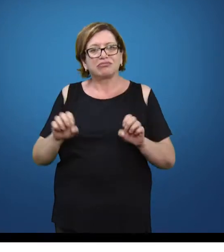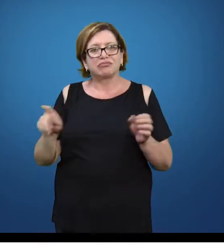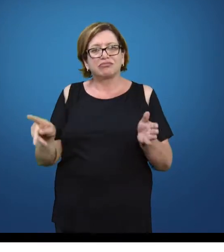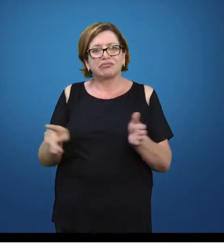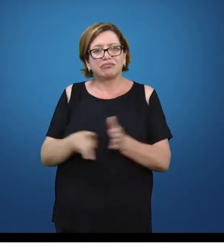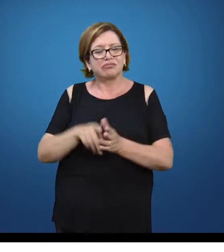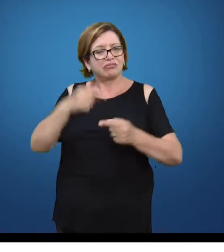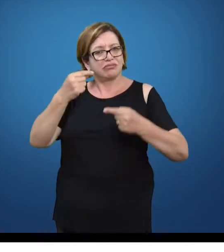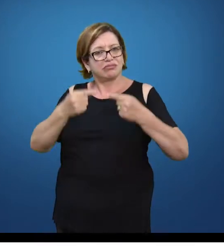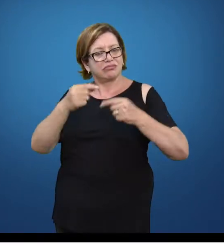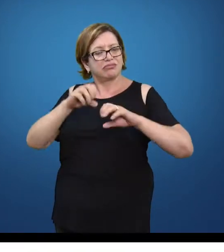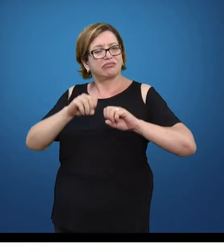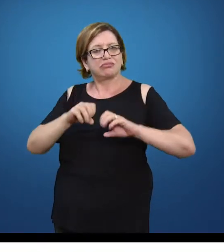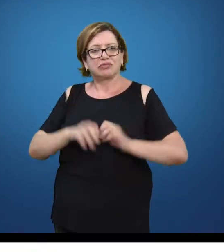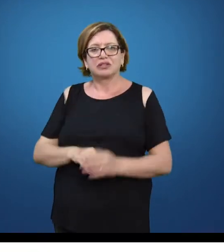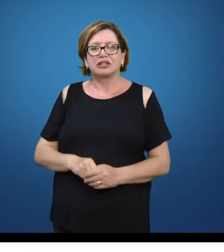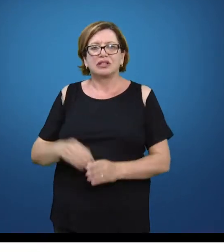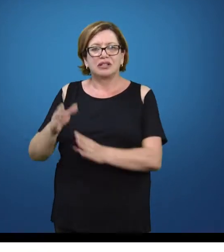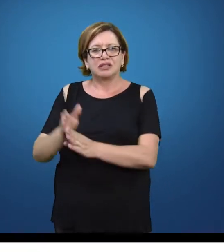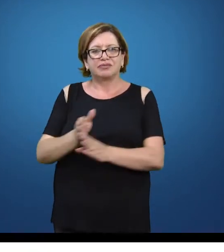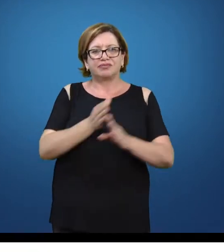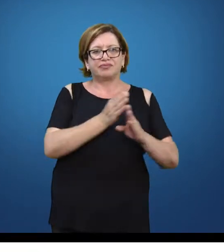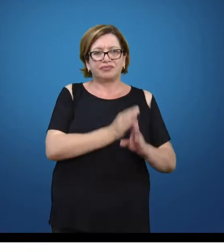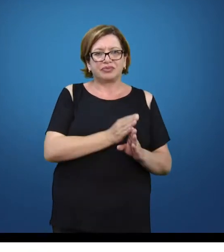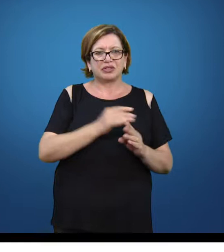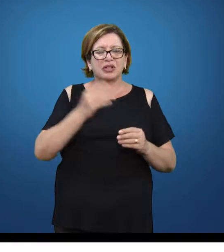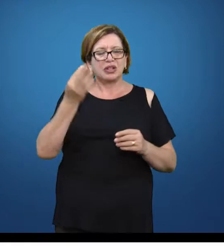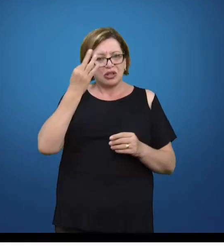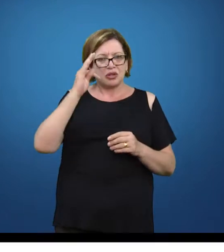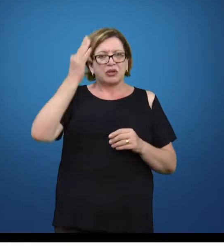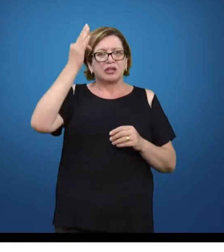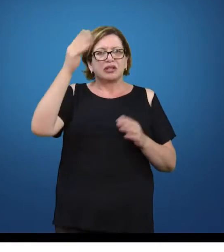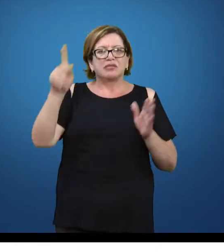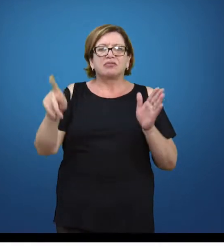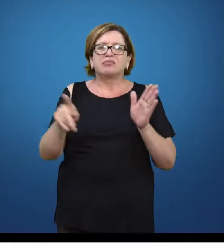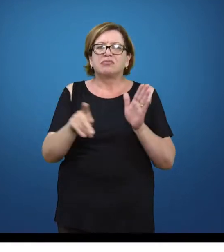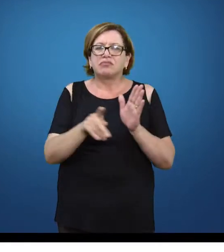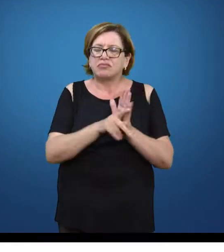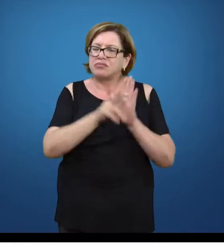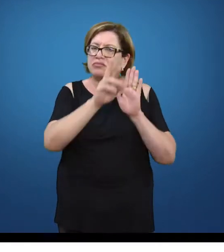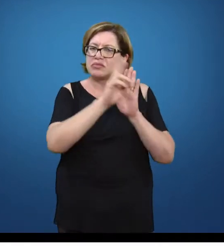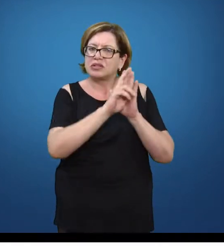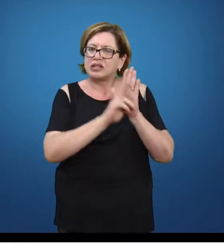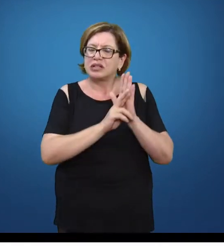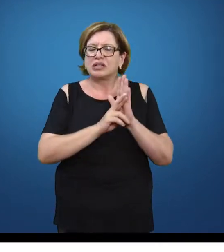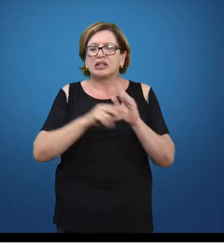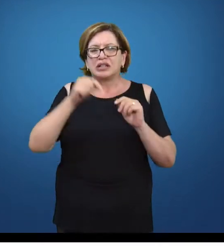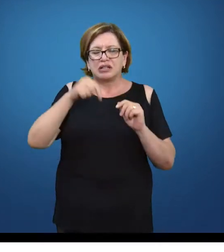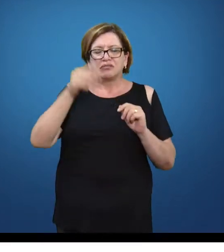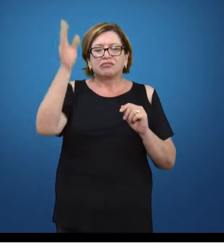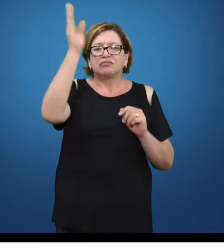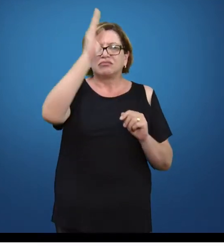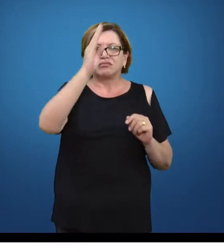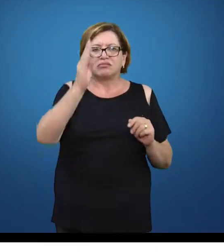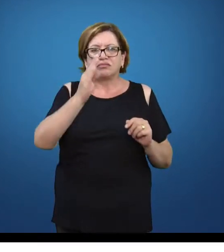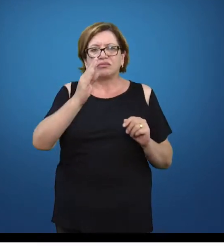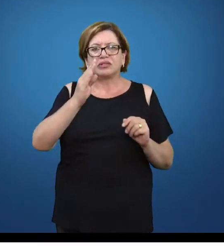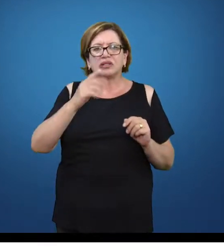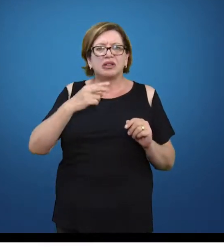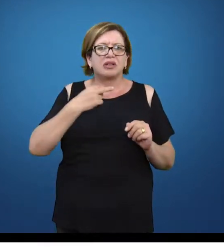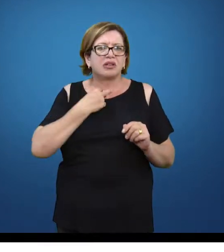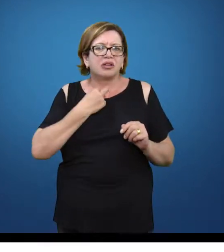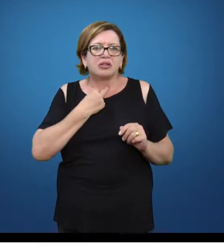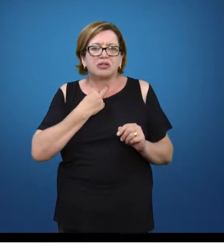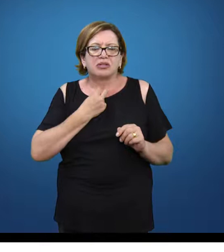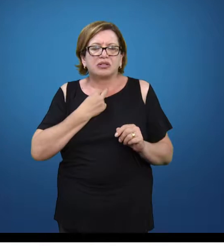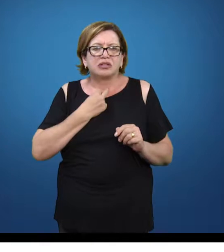Então, sobre os fundamentos teóricos que norteiam as estruturas do sistema educacional brasileiro, nós não